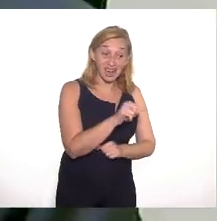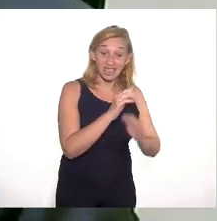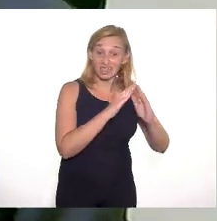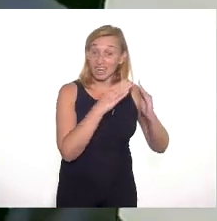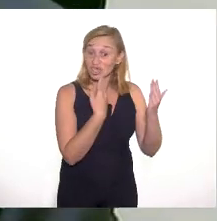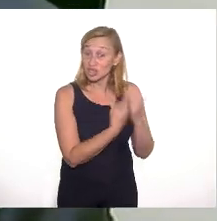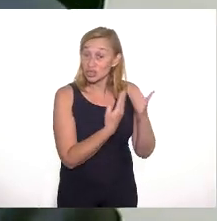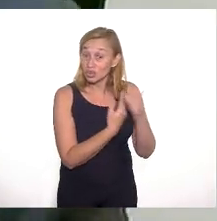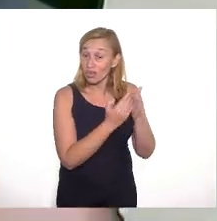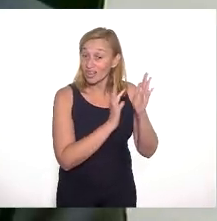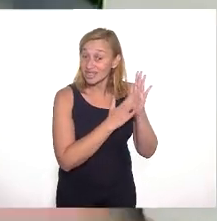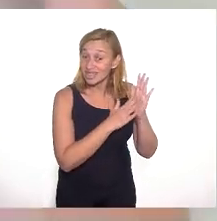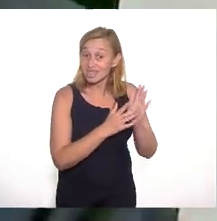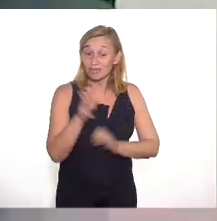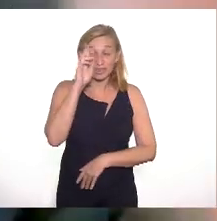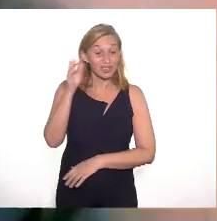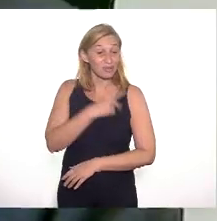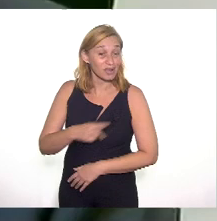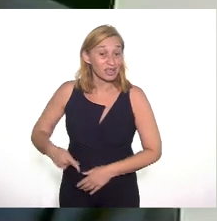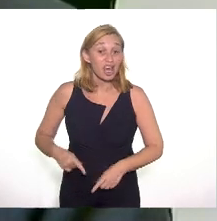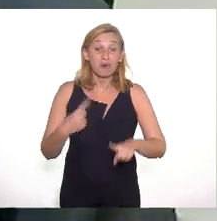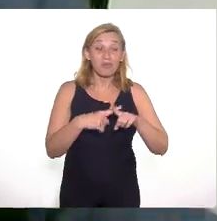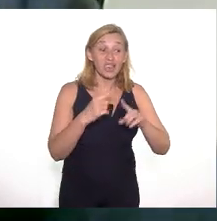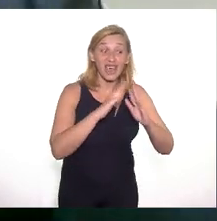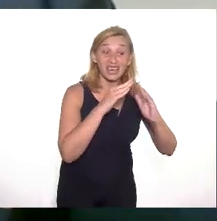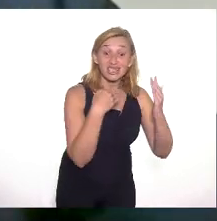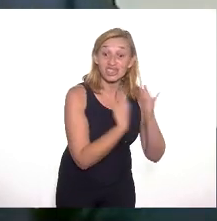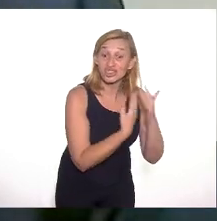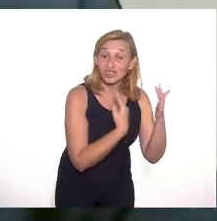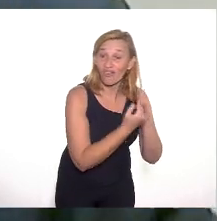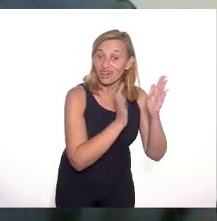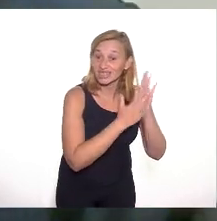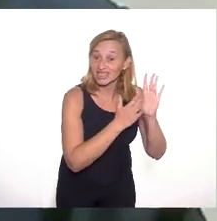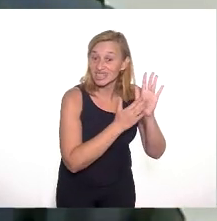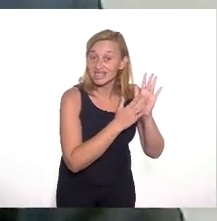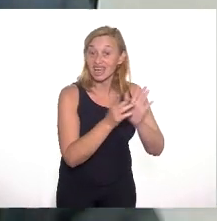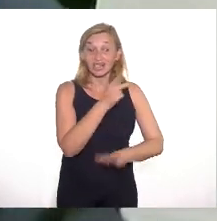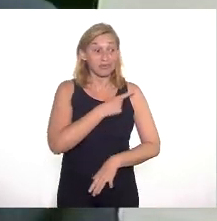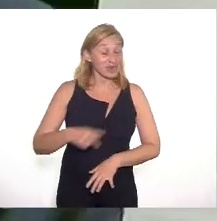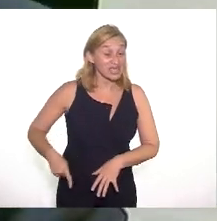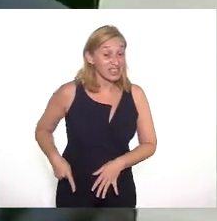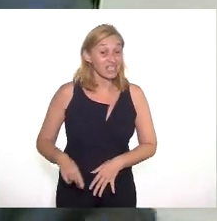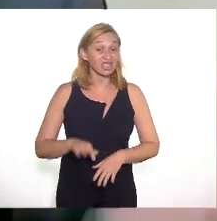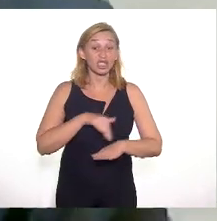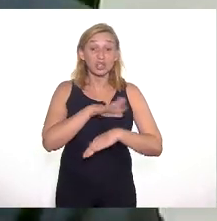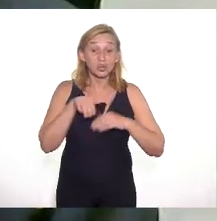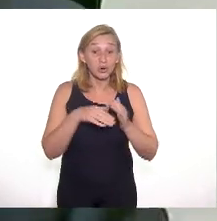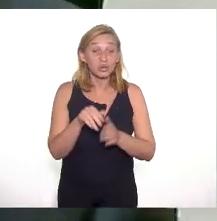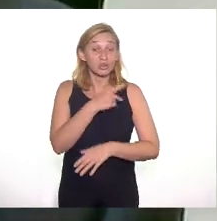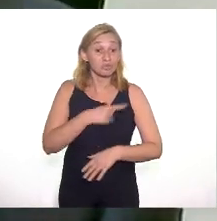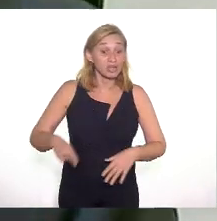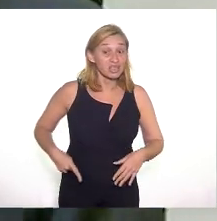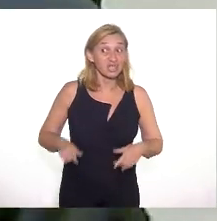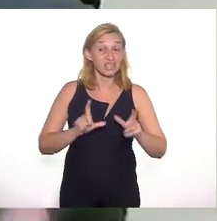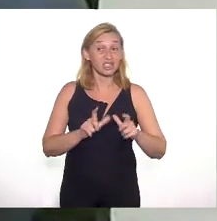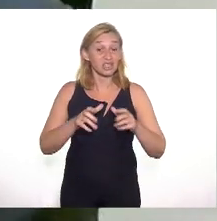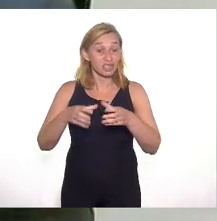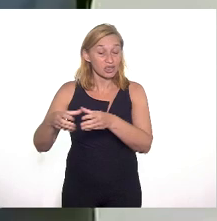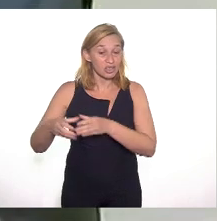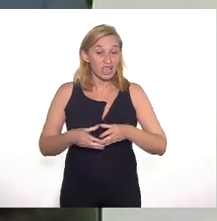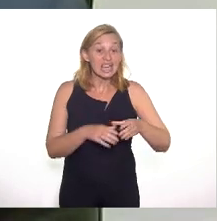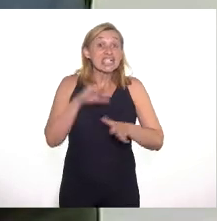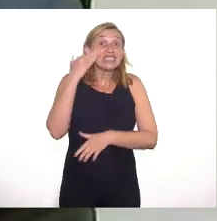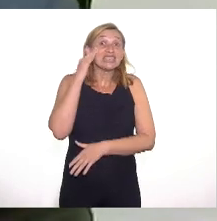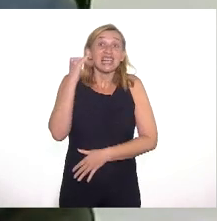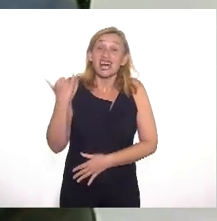samba, presidente, porque as escolas de samba, através do seu presidente da Liesa e os presidentes das agremiações, entenderam